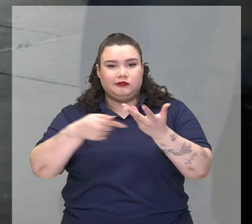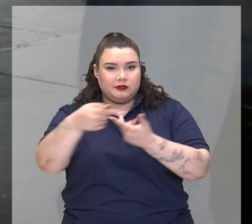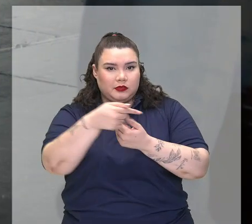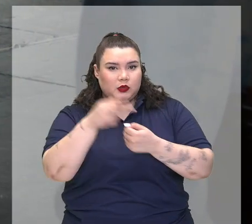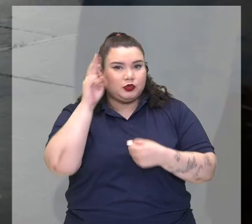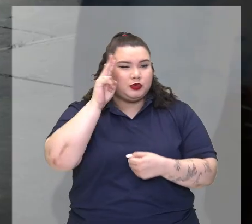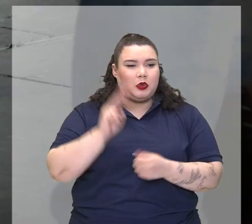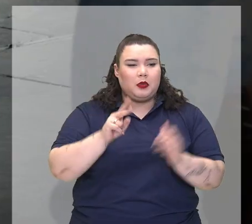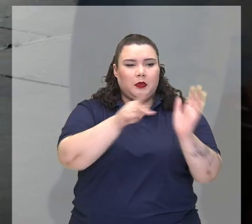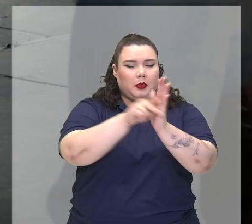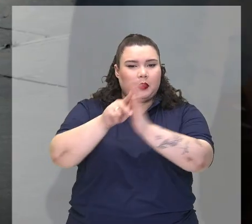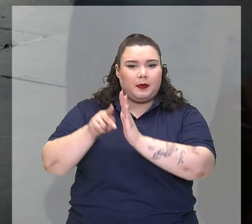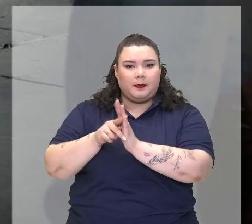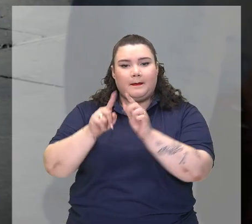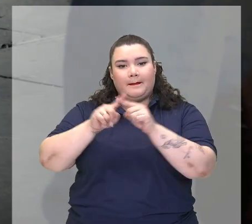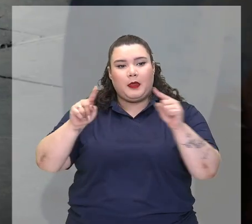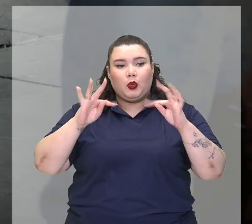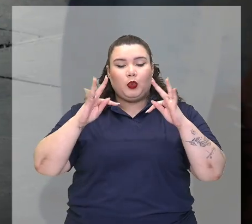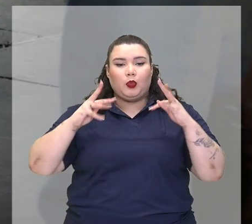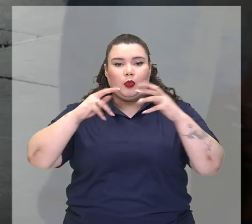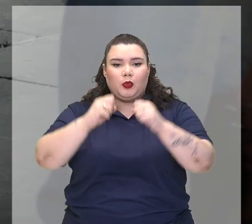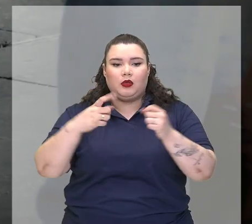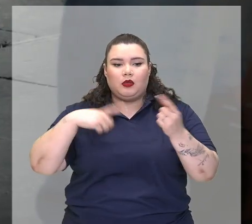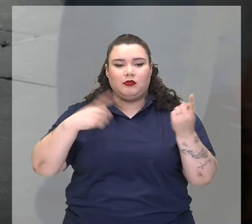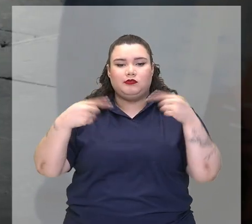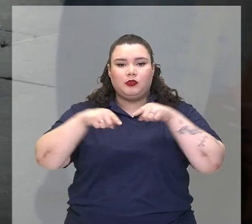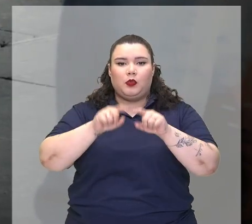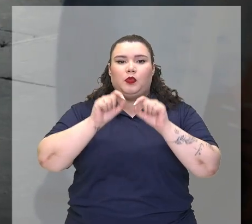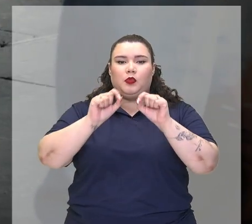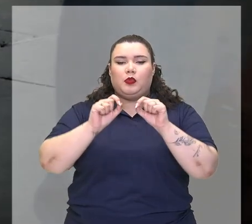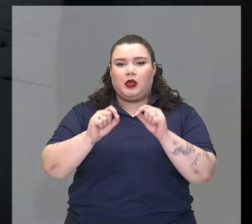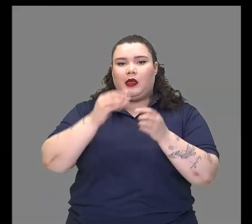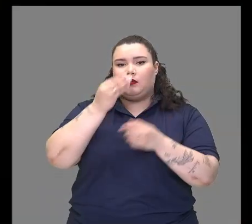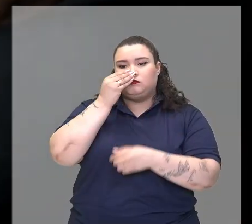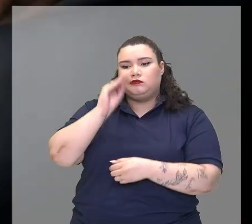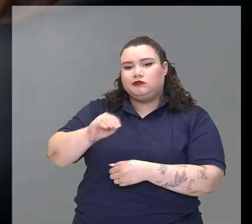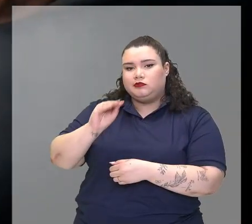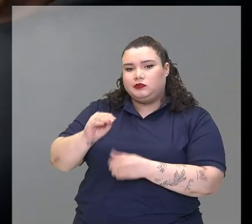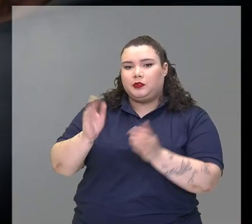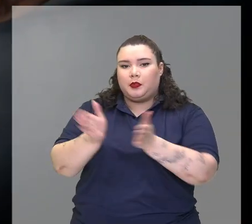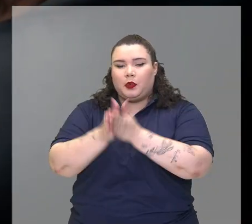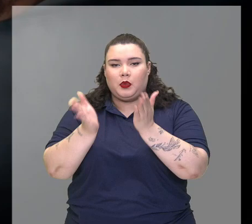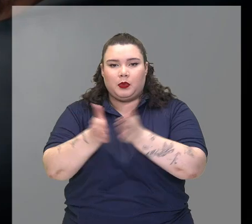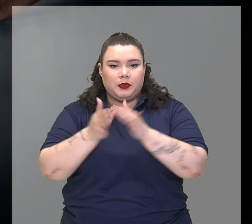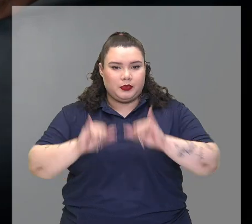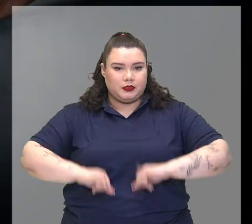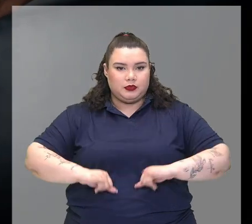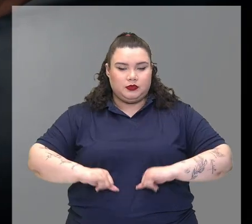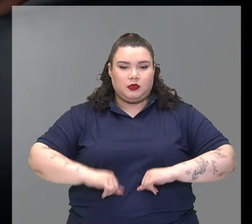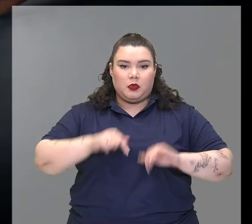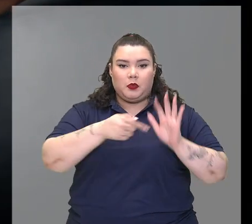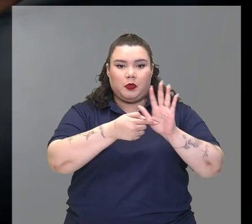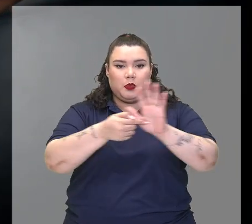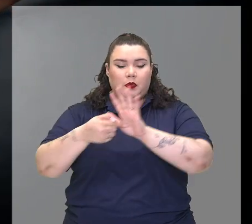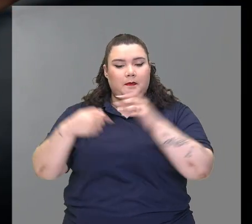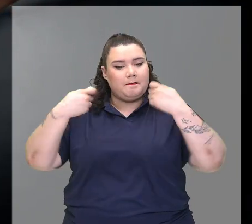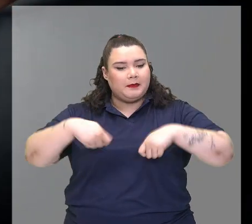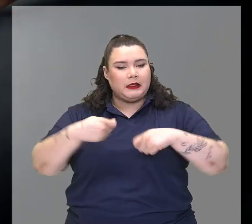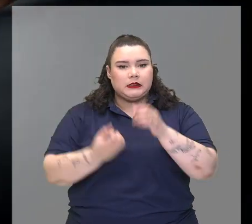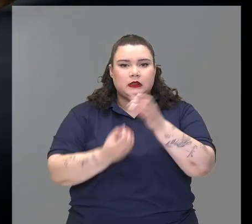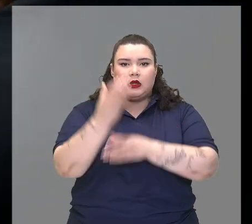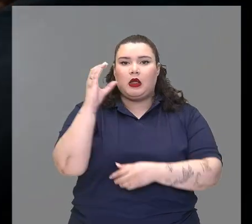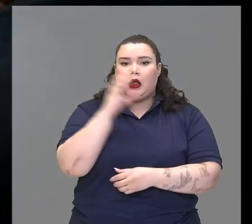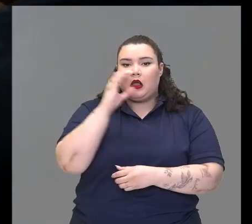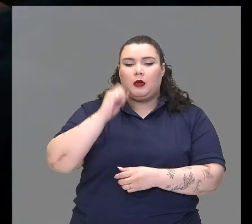todas convergem em uma realidade de exclusão e vulnerabilidade. Essa situação revela a urgência de políticas públicas